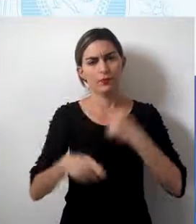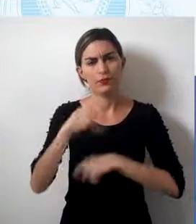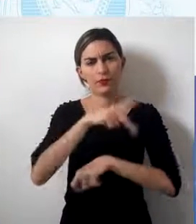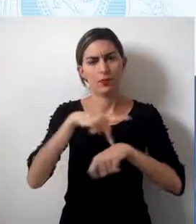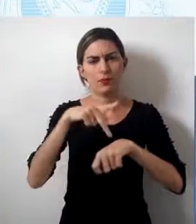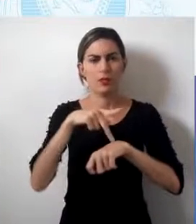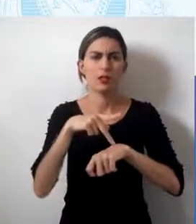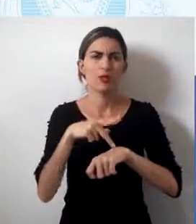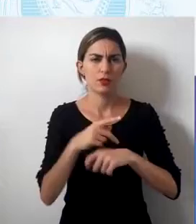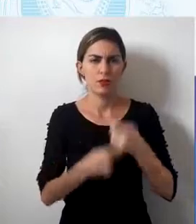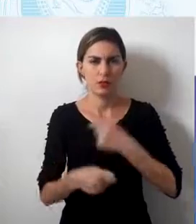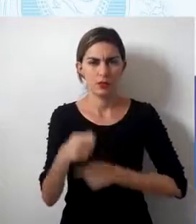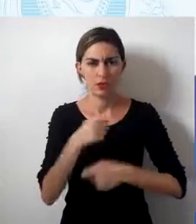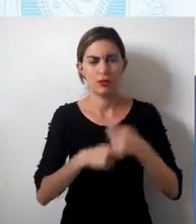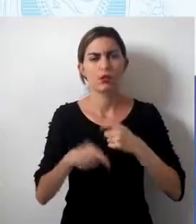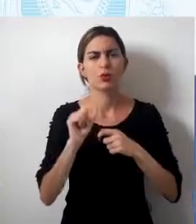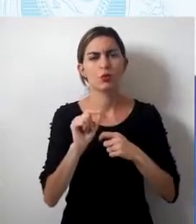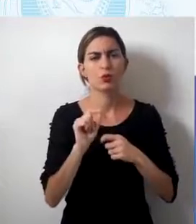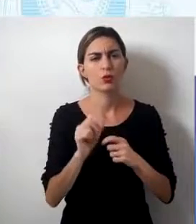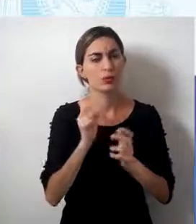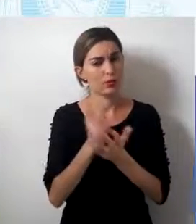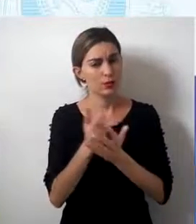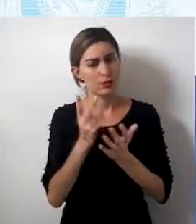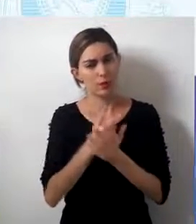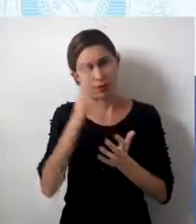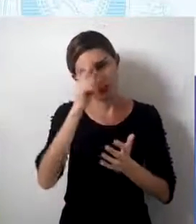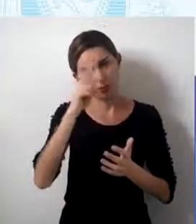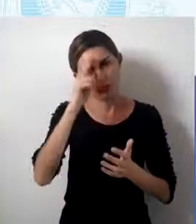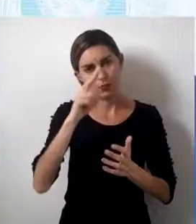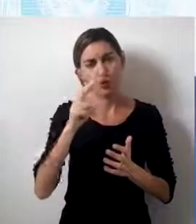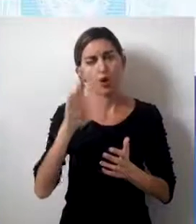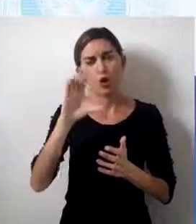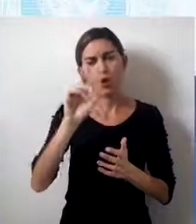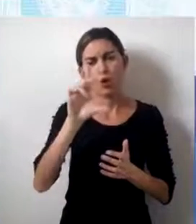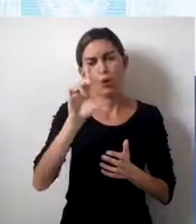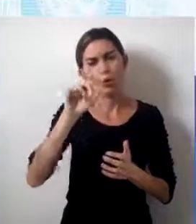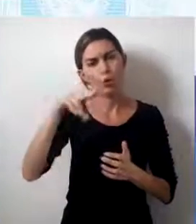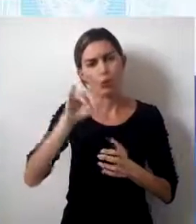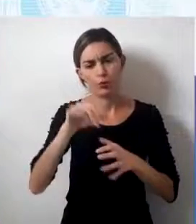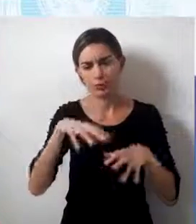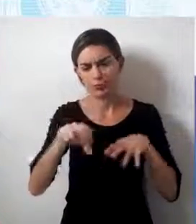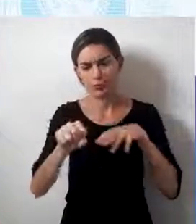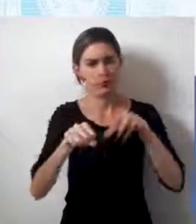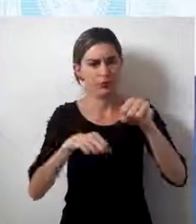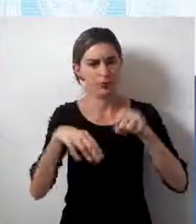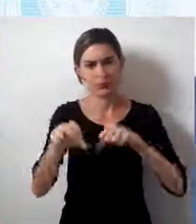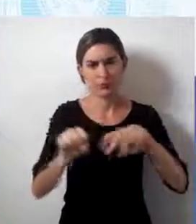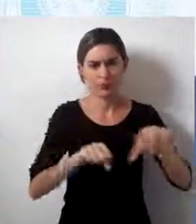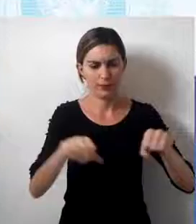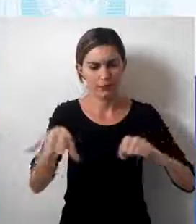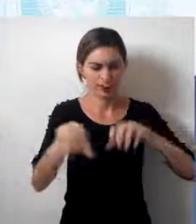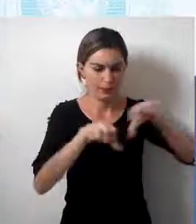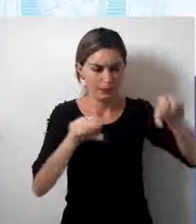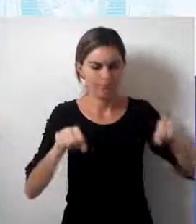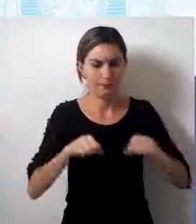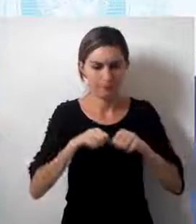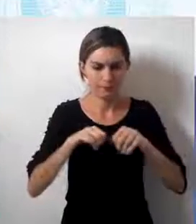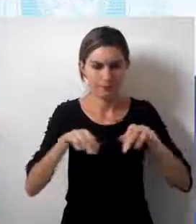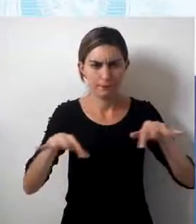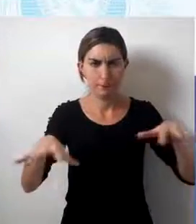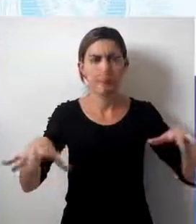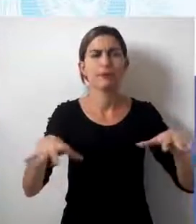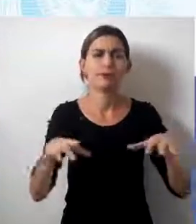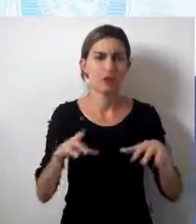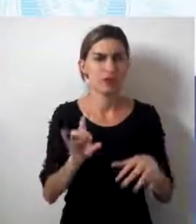era uma atividade extrativa, né? Sempre lembrando que é uma colônia, foi um processo de colonização por exploração, né?